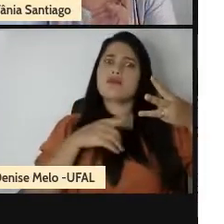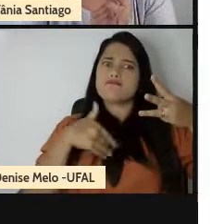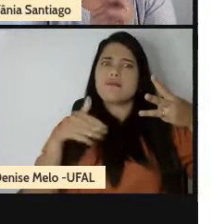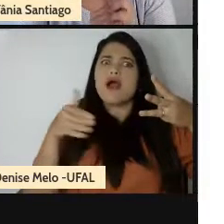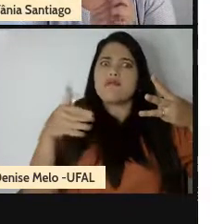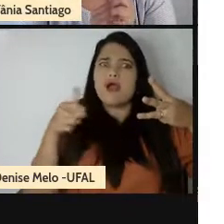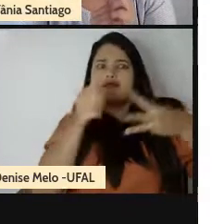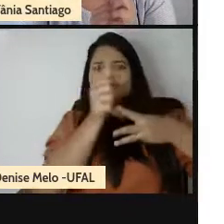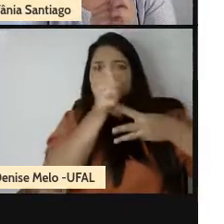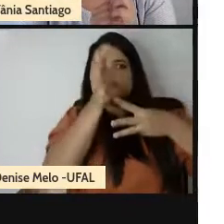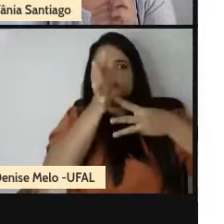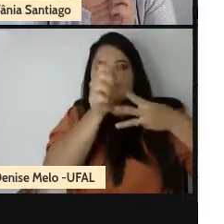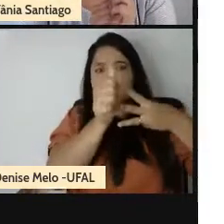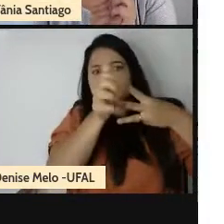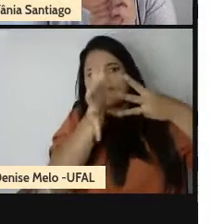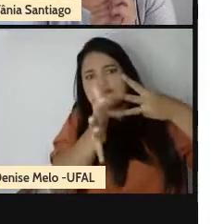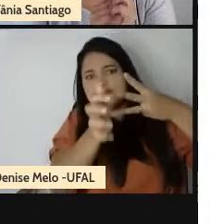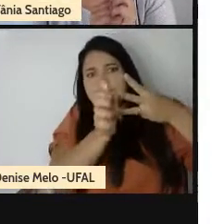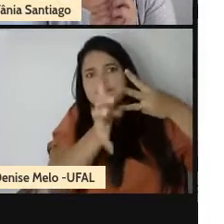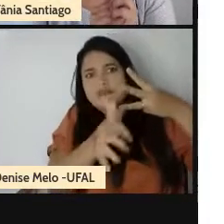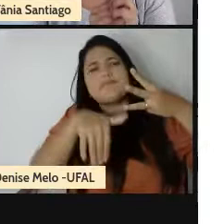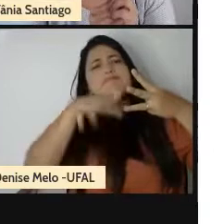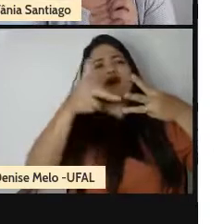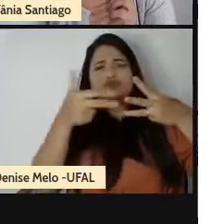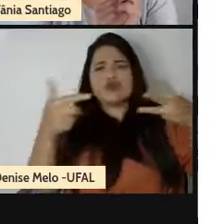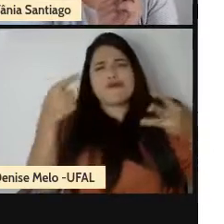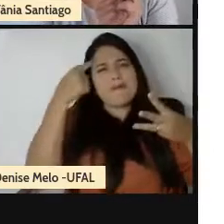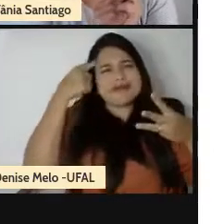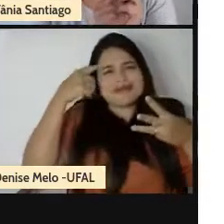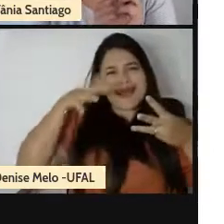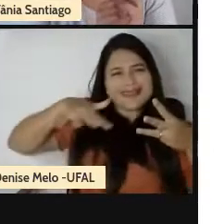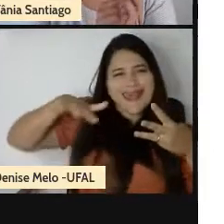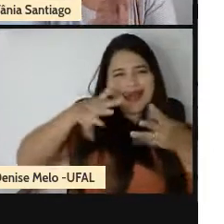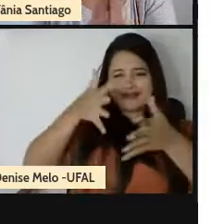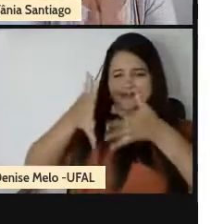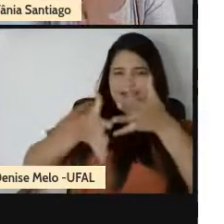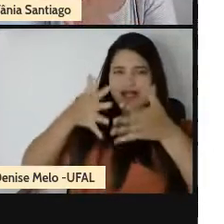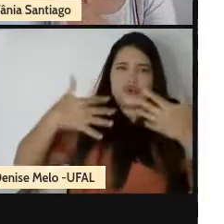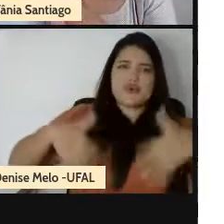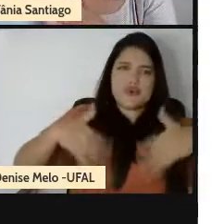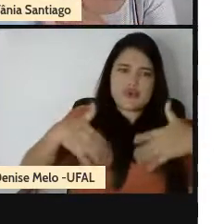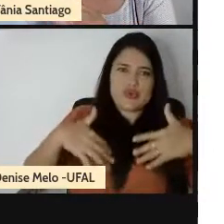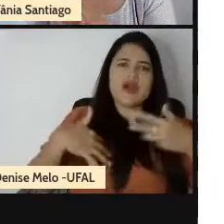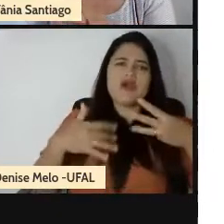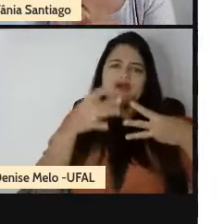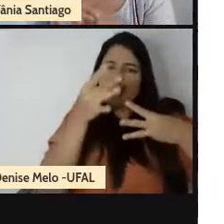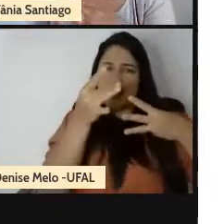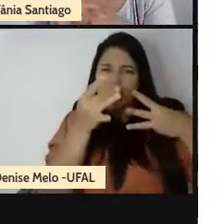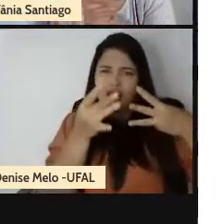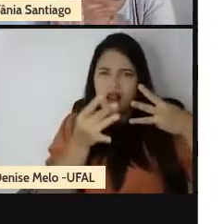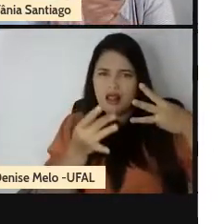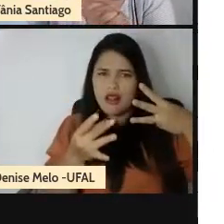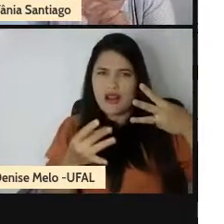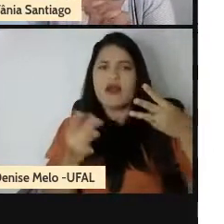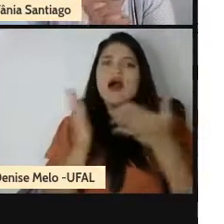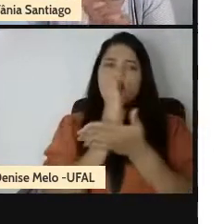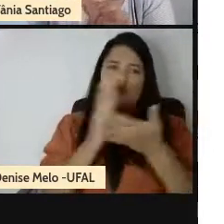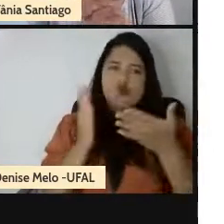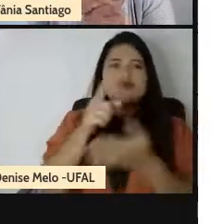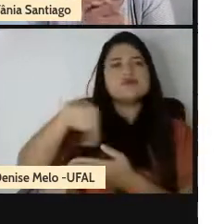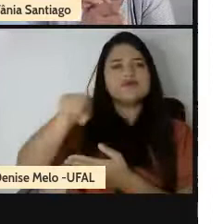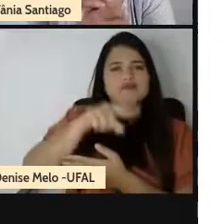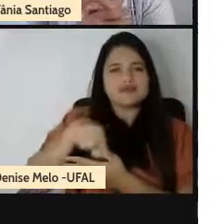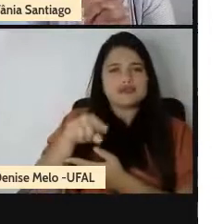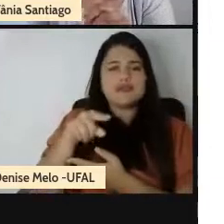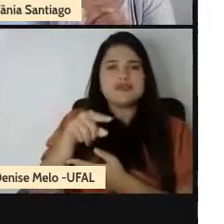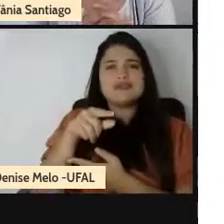quando a gente vai pensar em língua de sinais. Então, eu vou citar algumas delas, eu vou fazer a leitura de algumas delas aqui, porque para